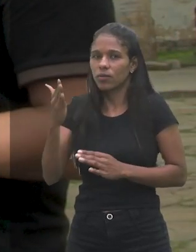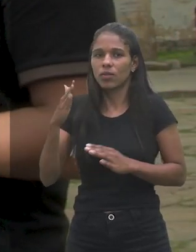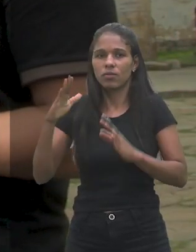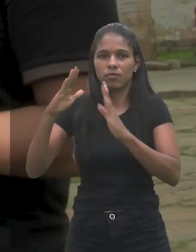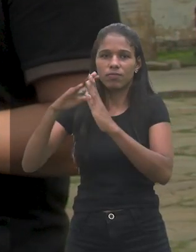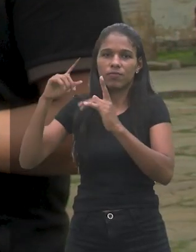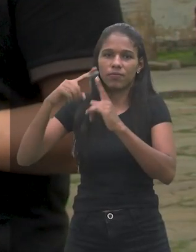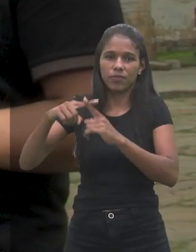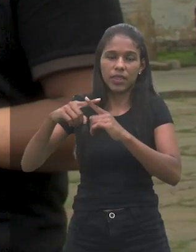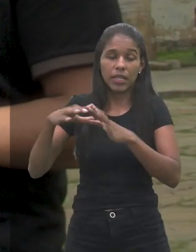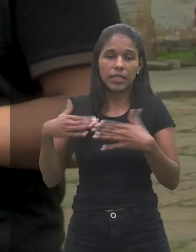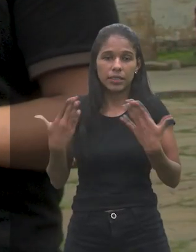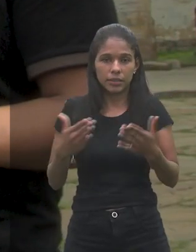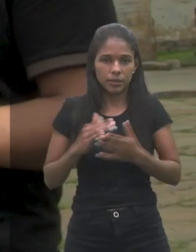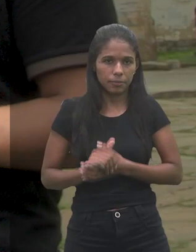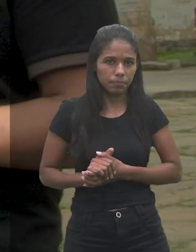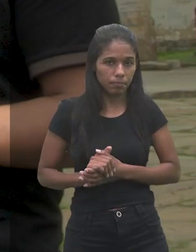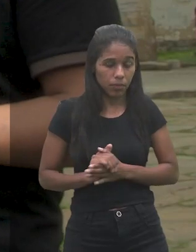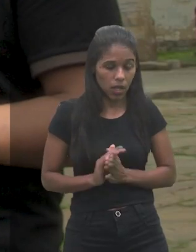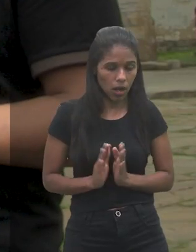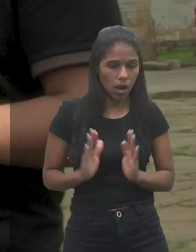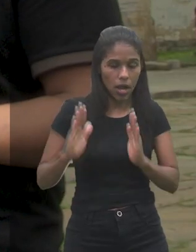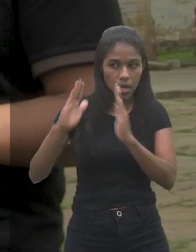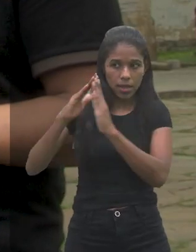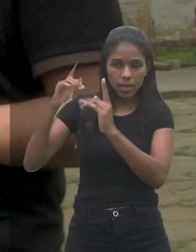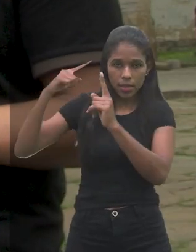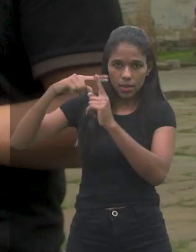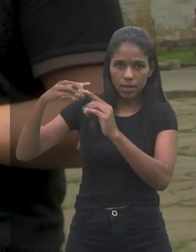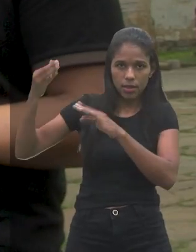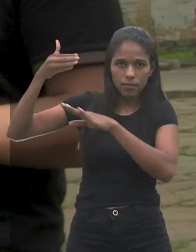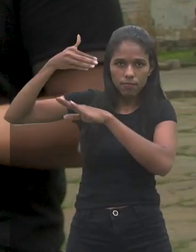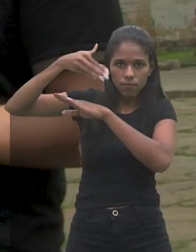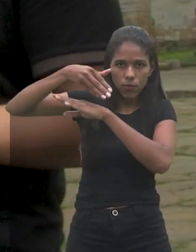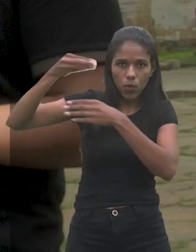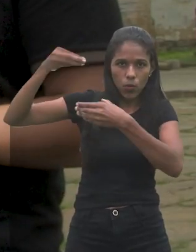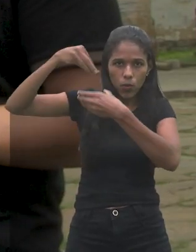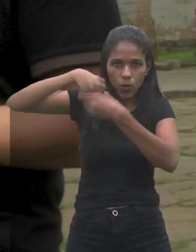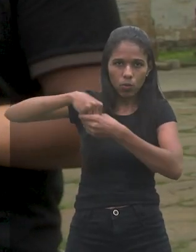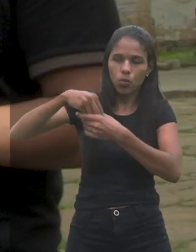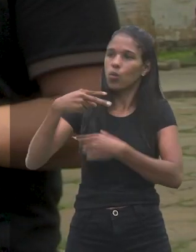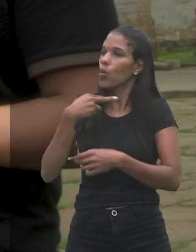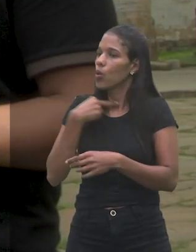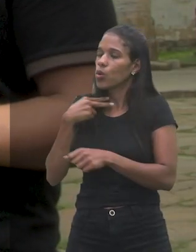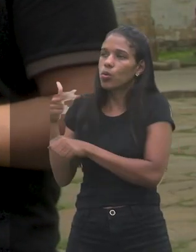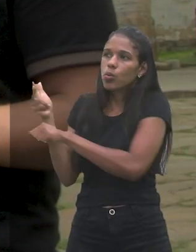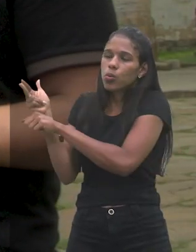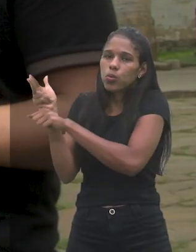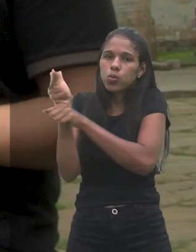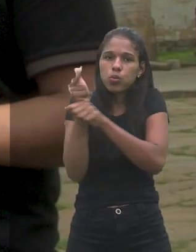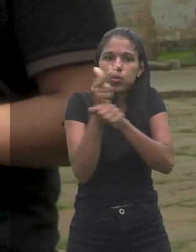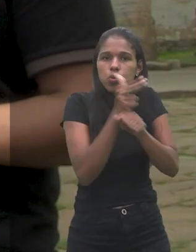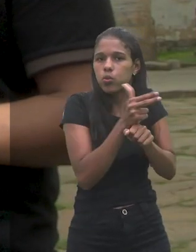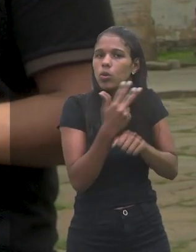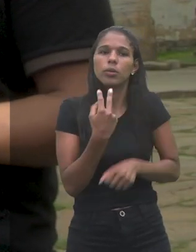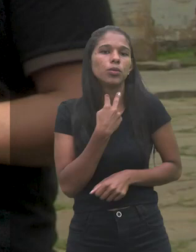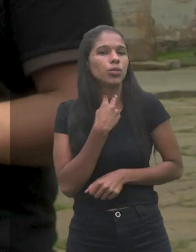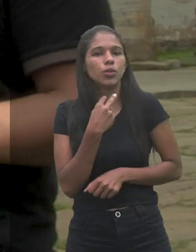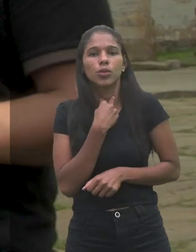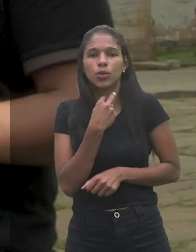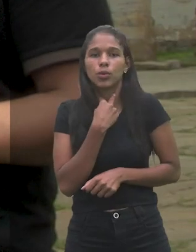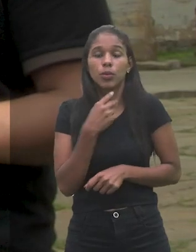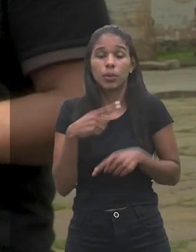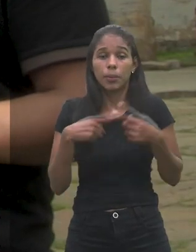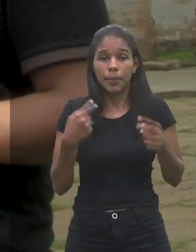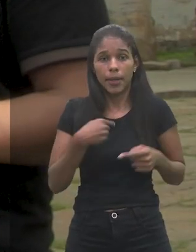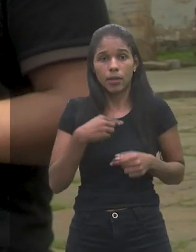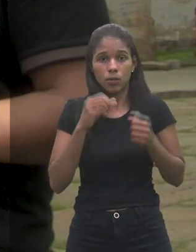para vocês umas coisas que tá lá dentro, que é bom quando vocês vierem, que vocês possam ver. O púlpito à direita, deram para